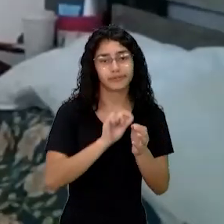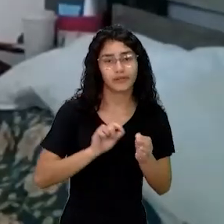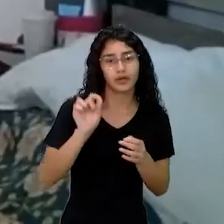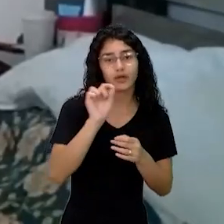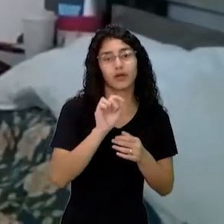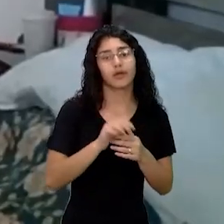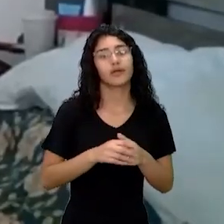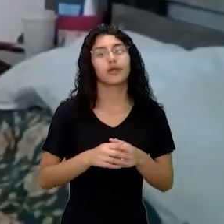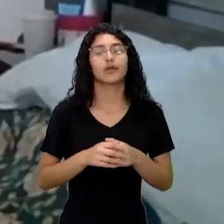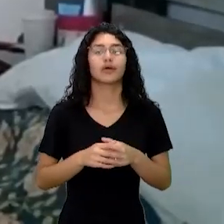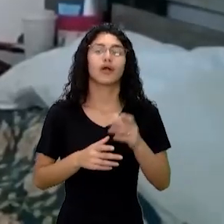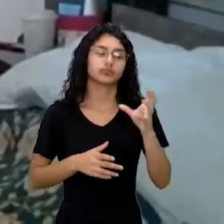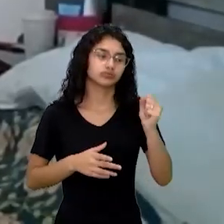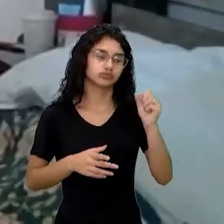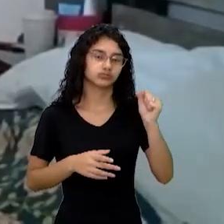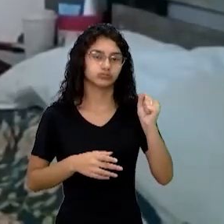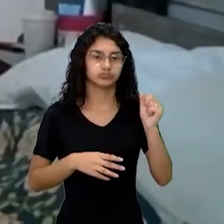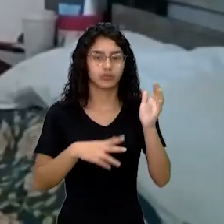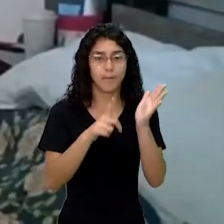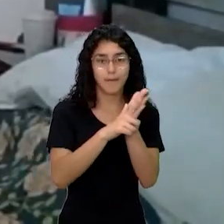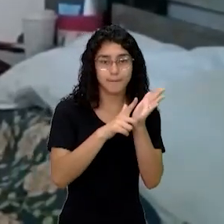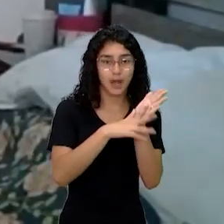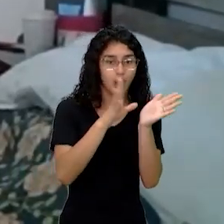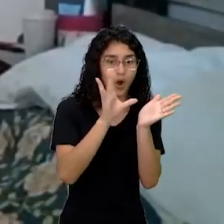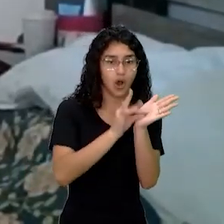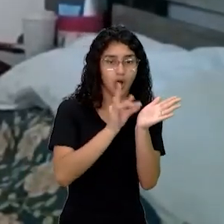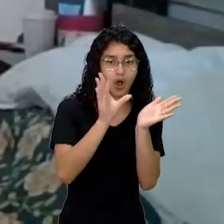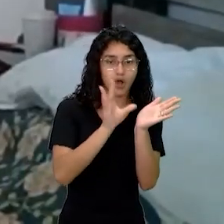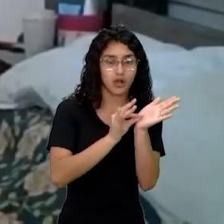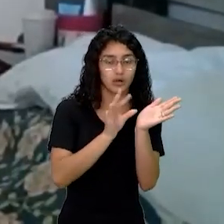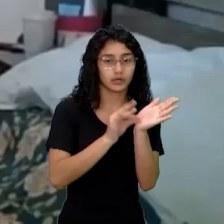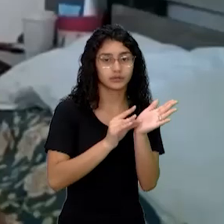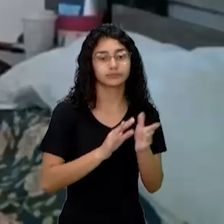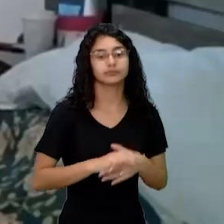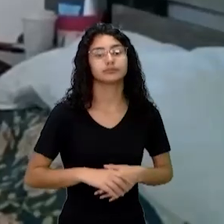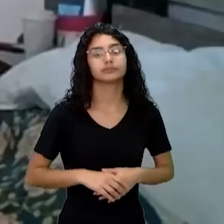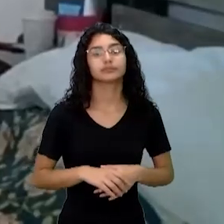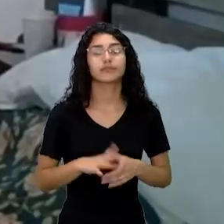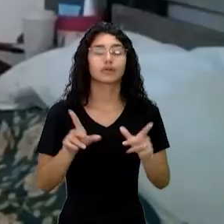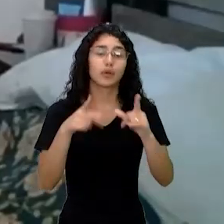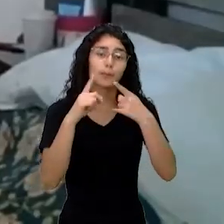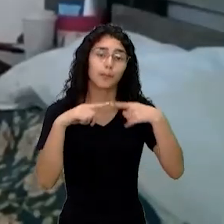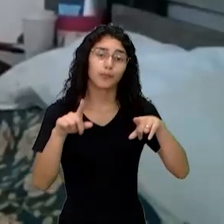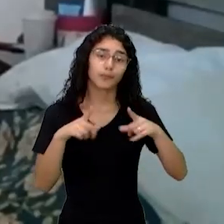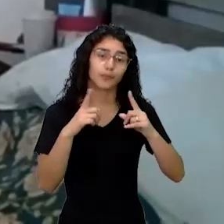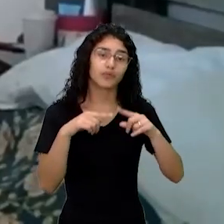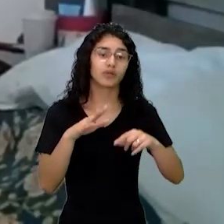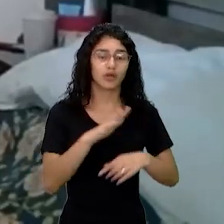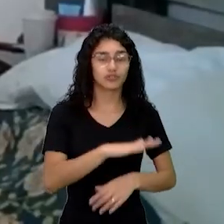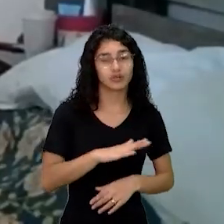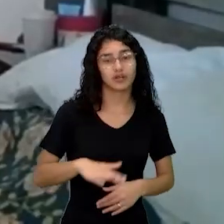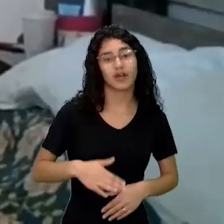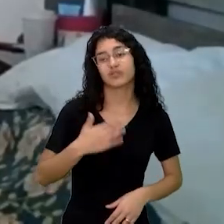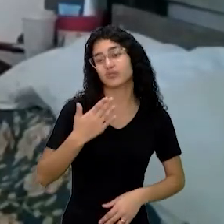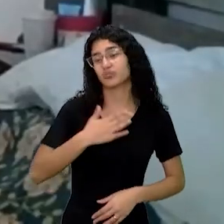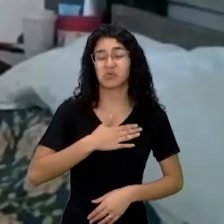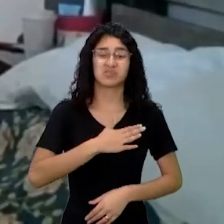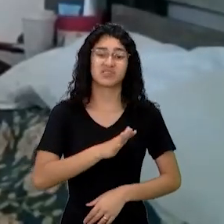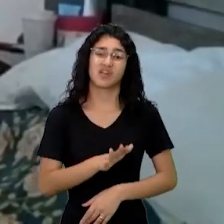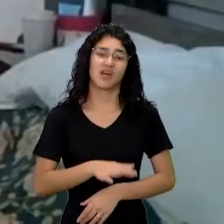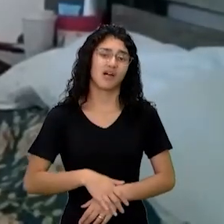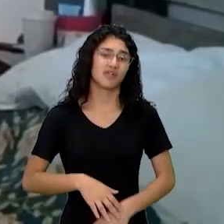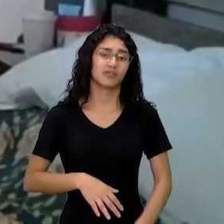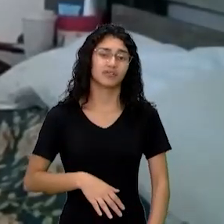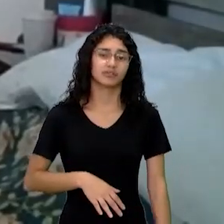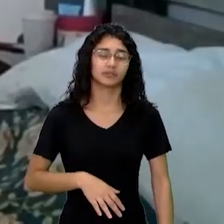círculos, amassando papel, colando, e não era, e aprendendo músicas infantis. Eu não gostava de música infantil,